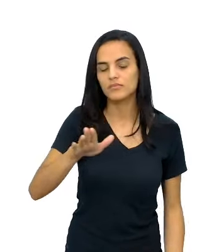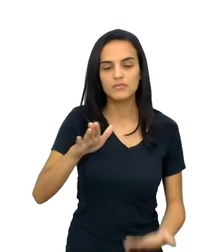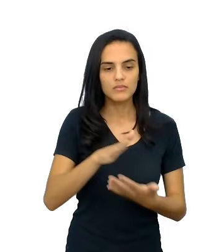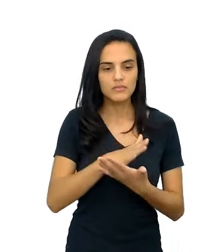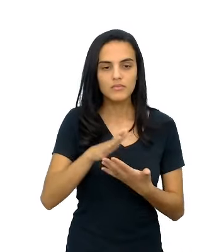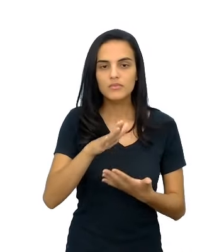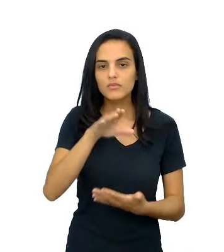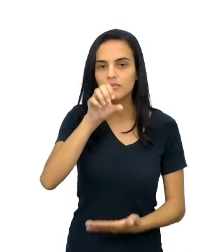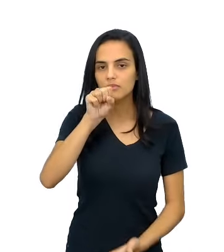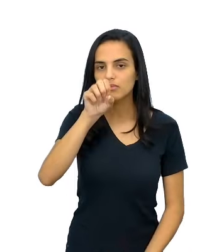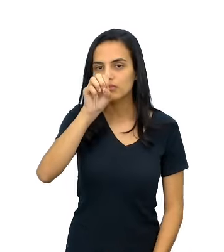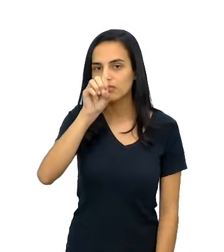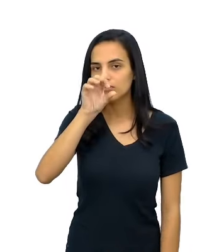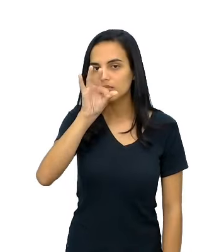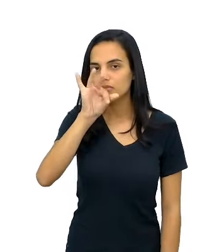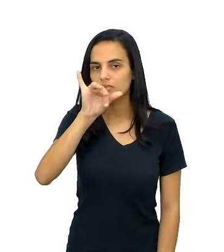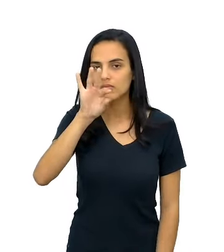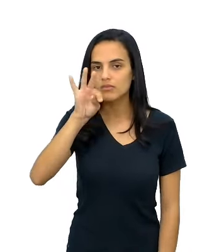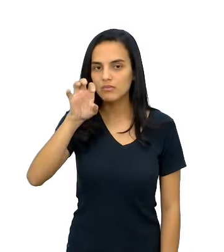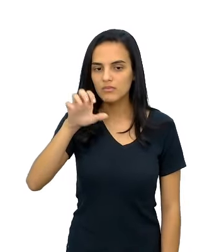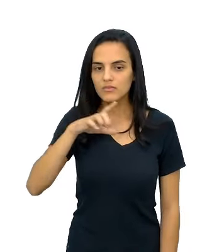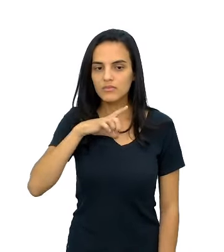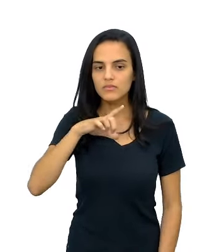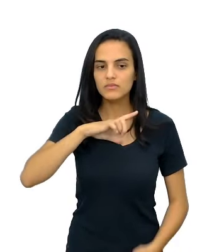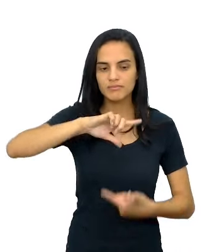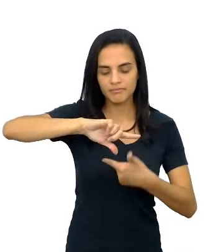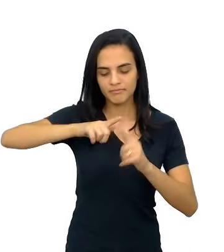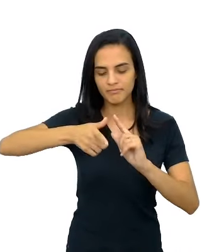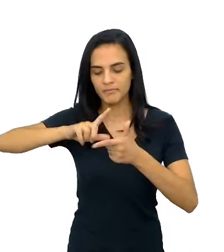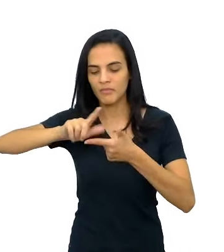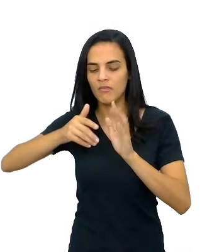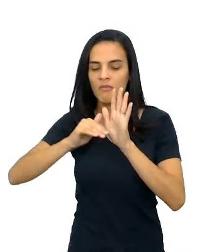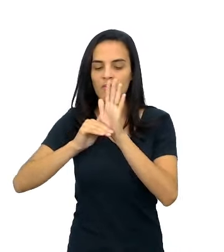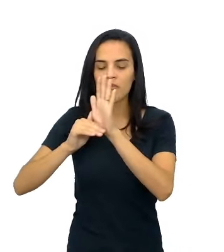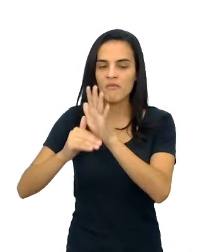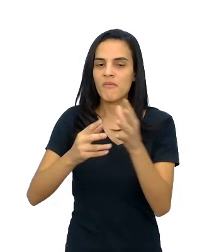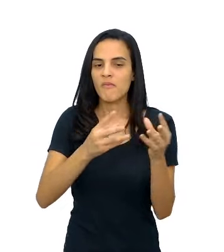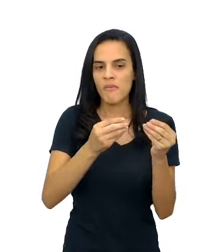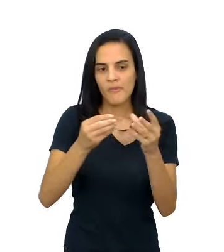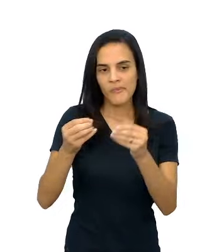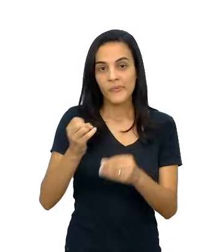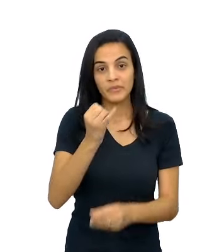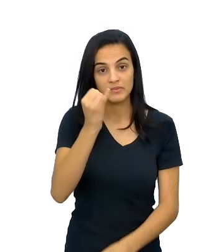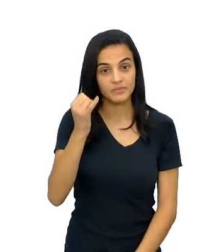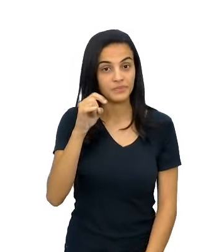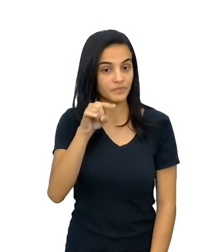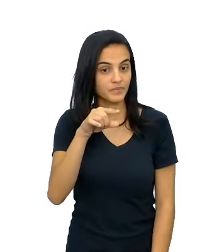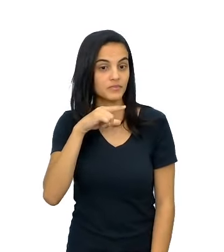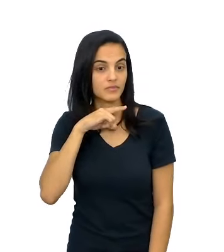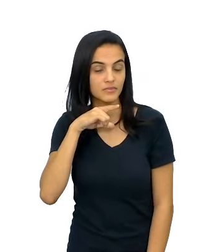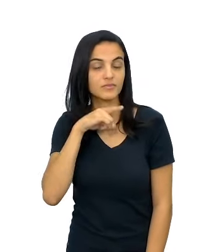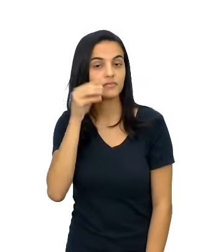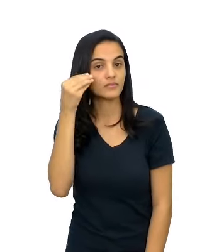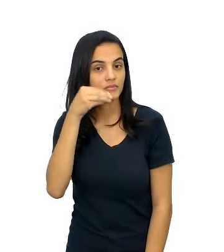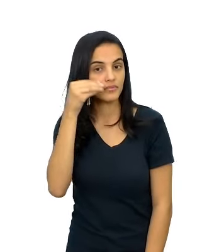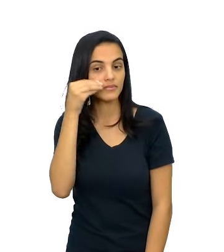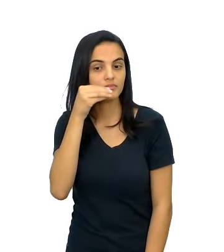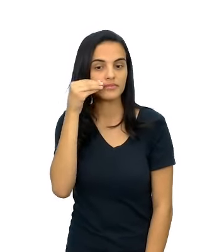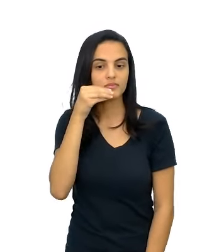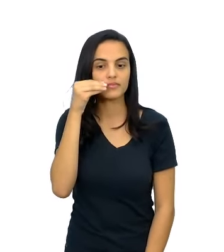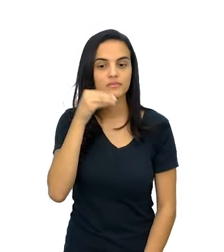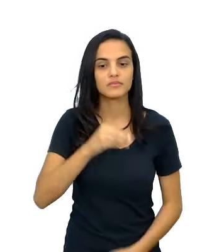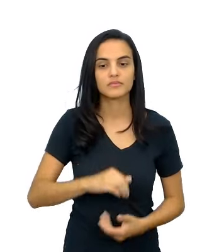de geometria dinâmica, a gente tem um GeoGebra que nos auxilia bastante, se vocês tiverem oportunidade, né,